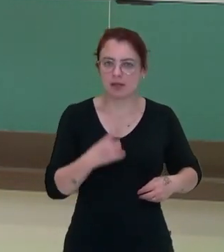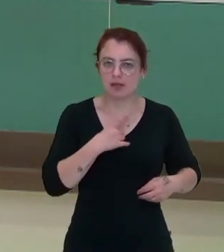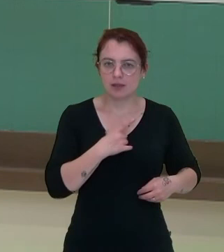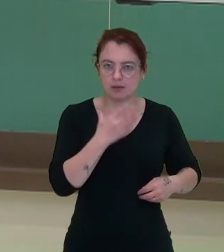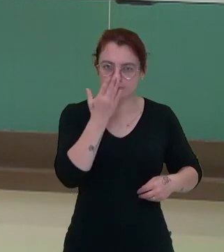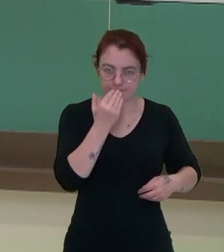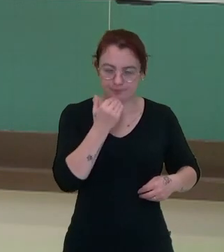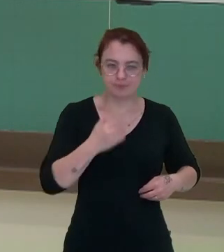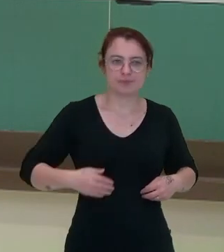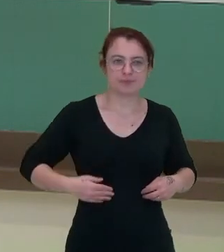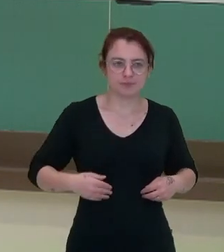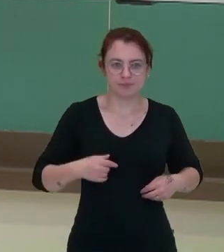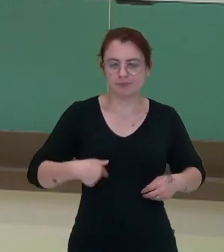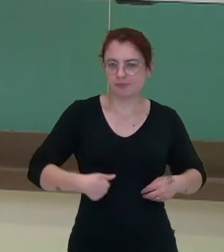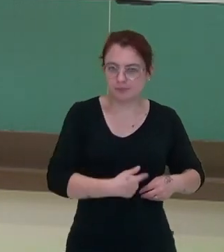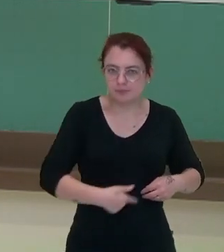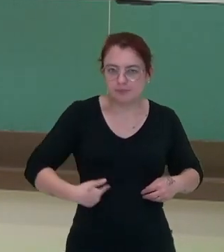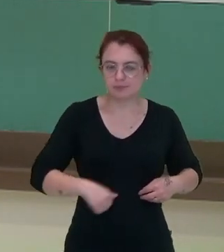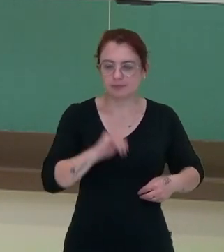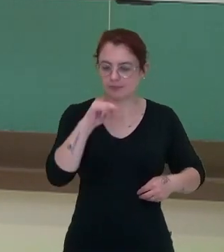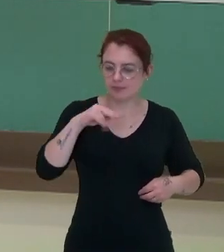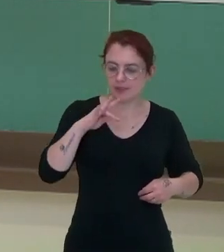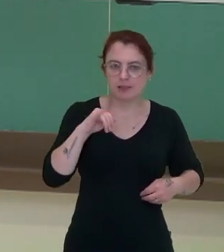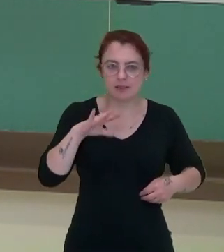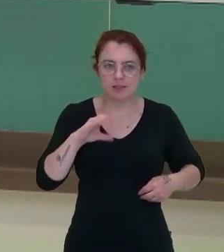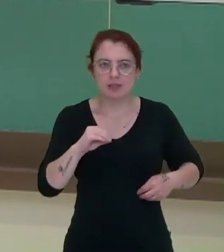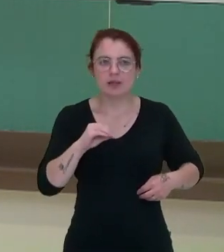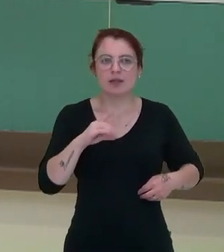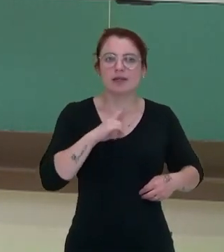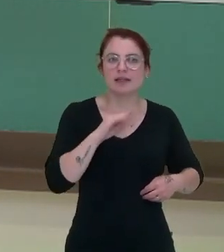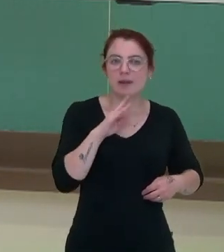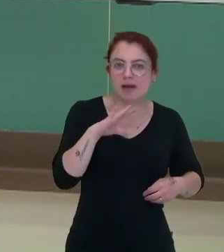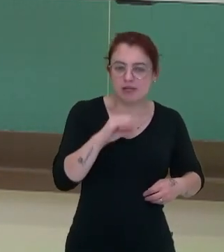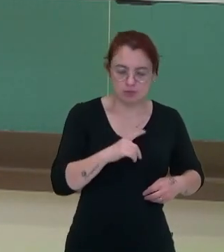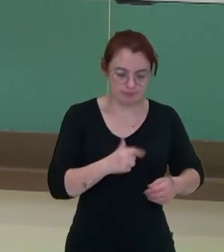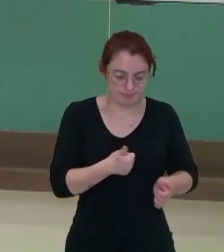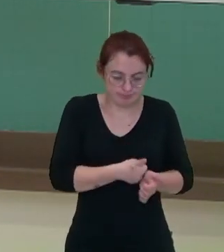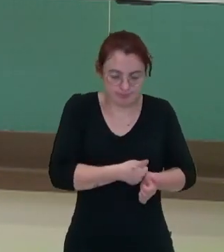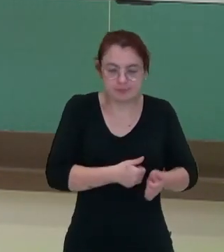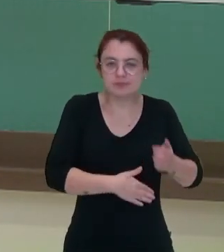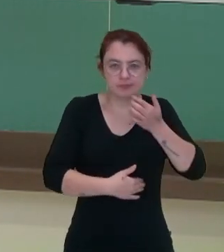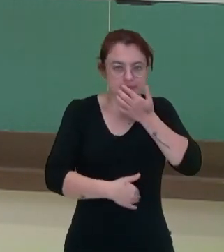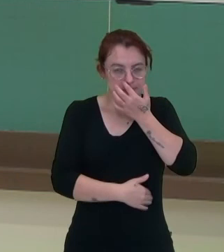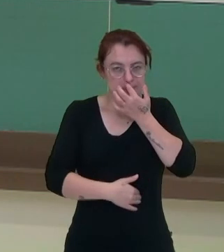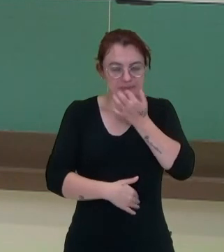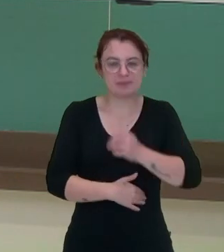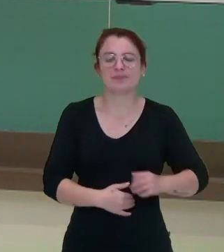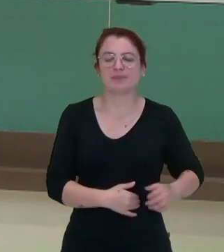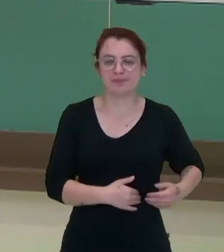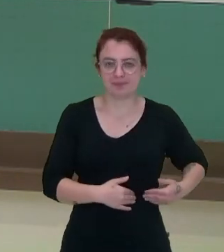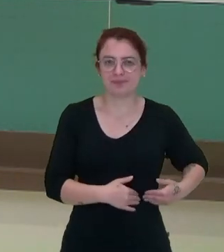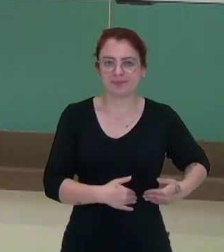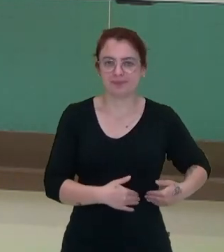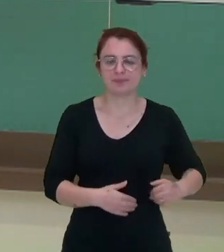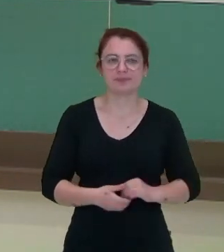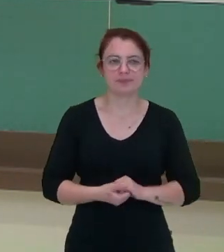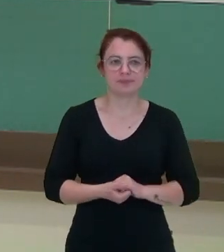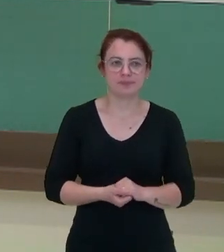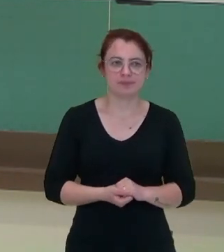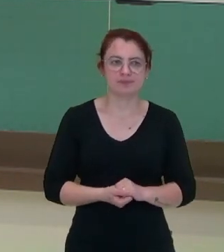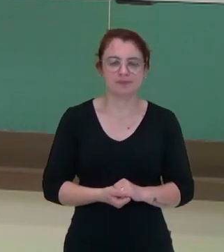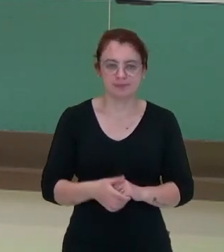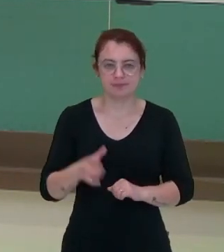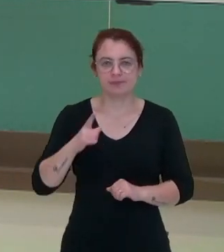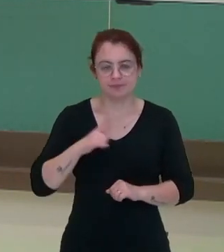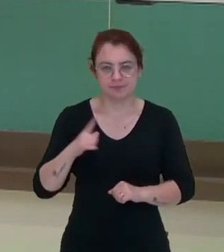o intestino grosso, o delgado e o baço fica próxima dessa estrutura que nós chamamos de estômago, que faz